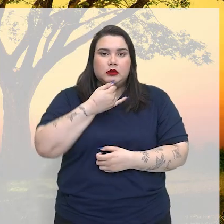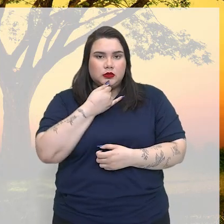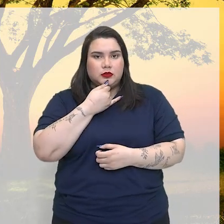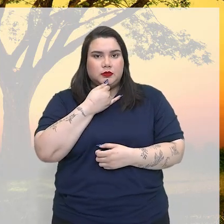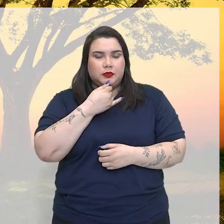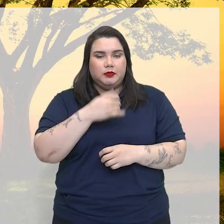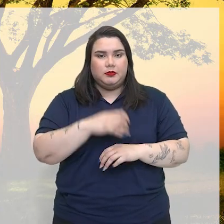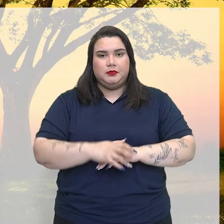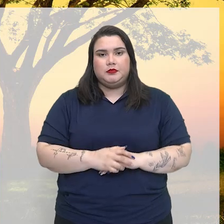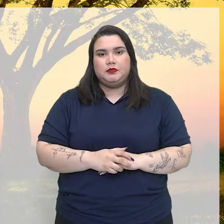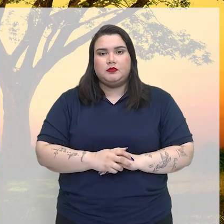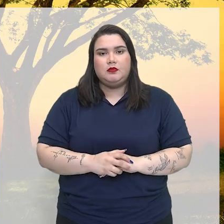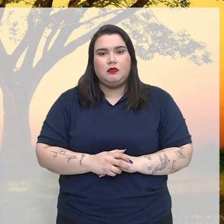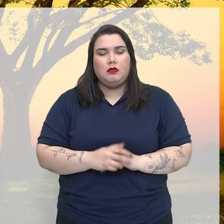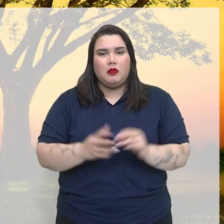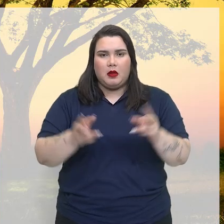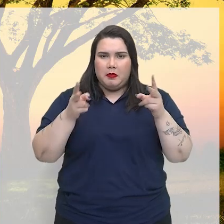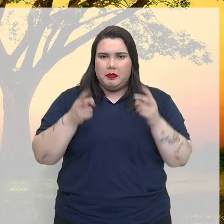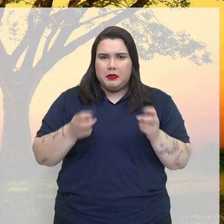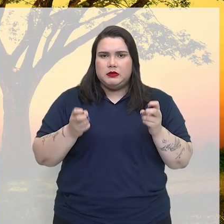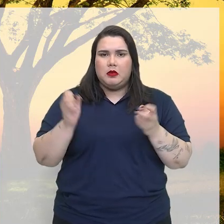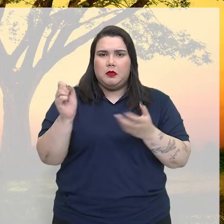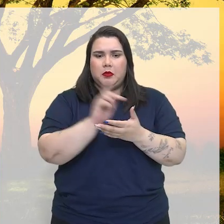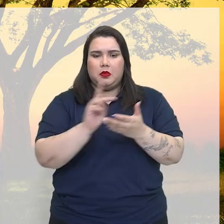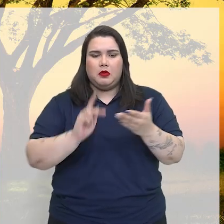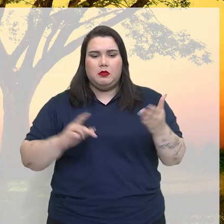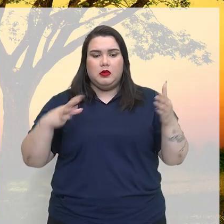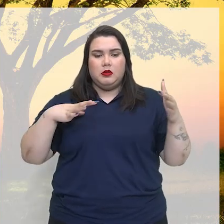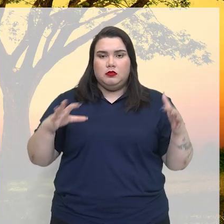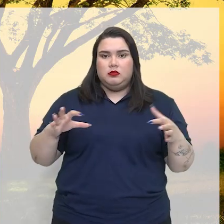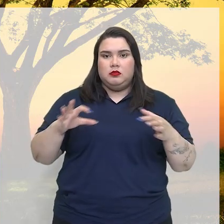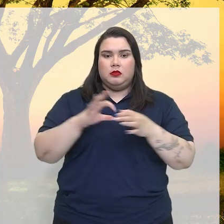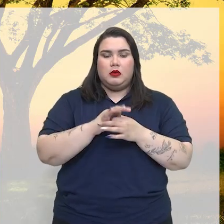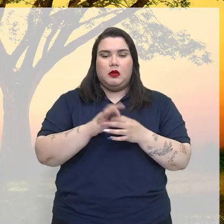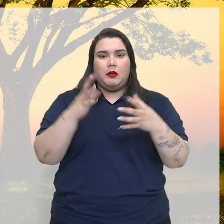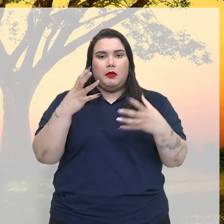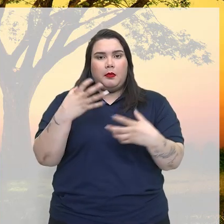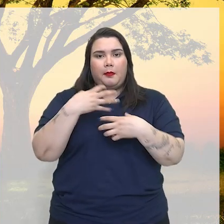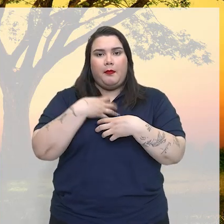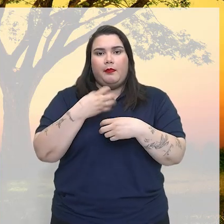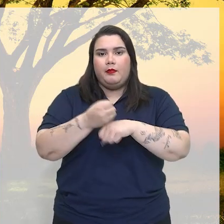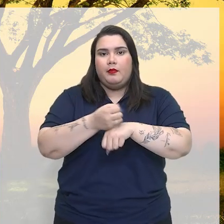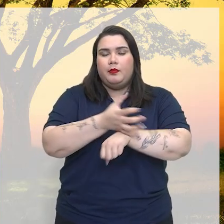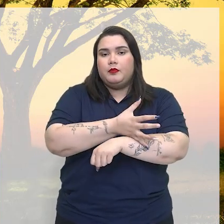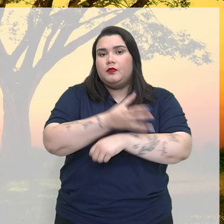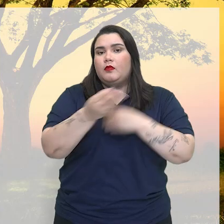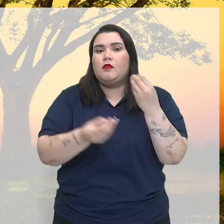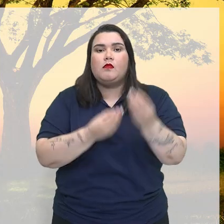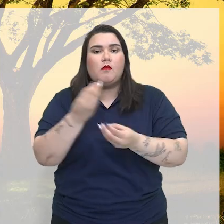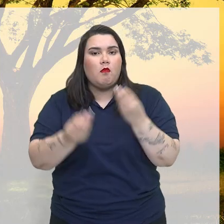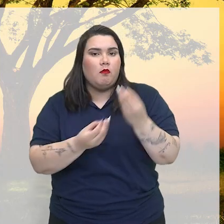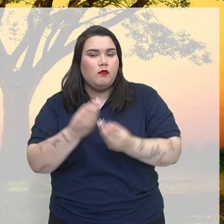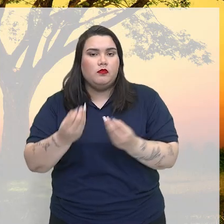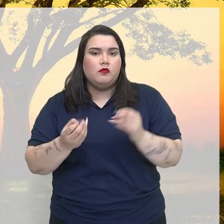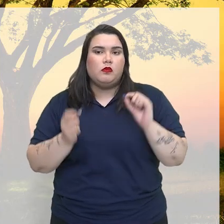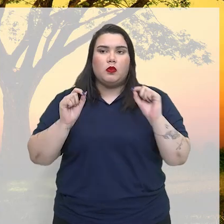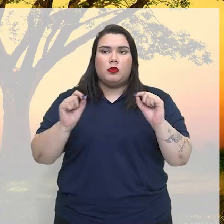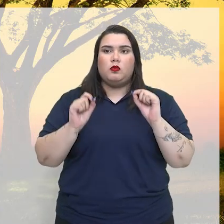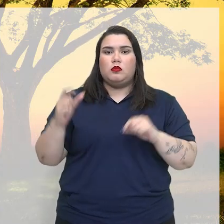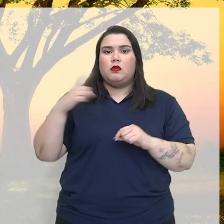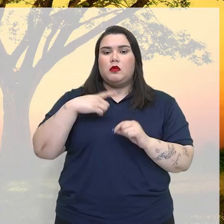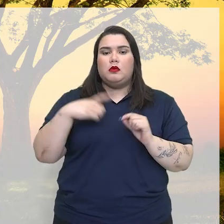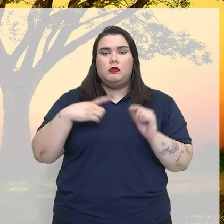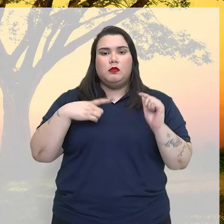um poema que ela trouxe a emoção dela. Como nós podemos perceber essa emoção? O que ela está